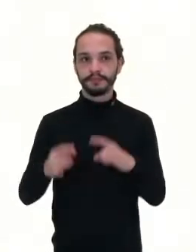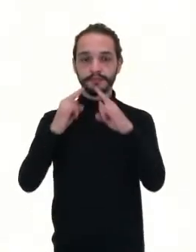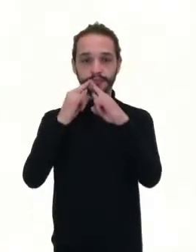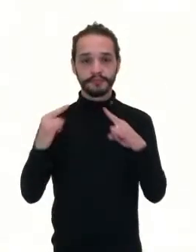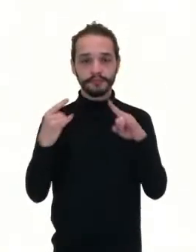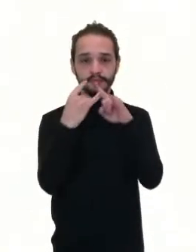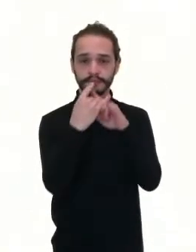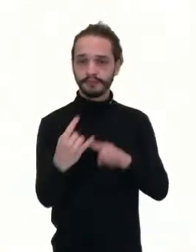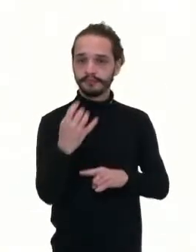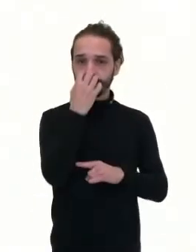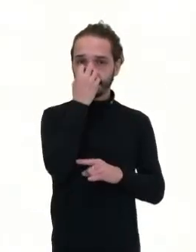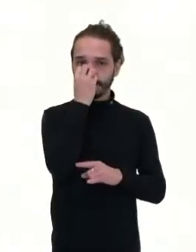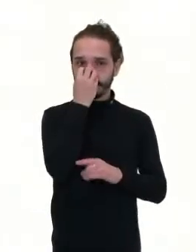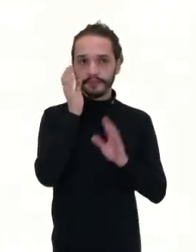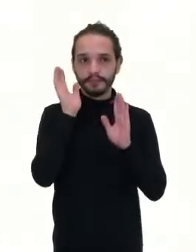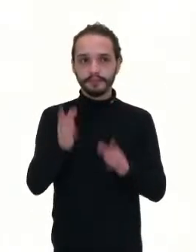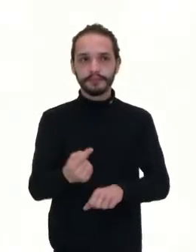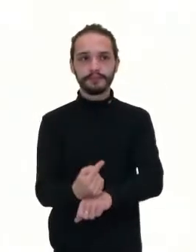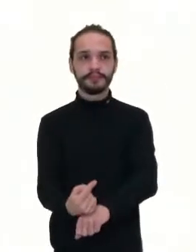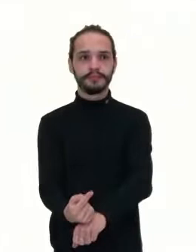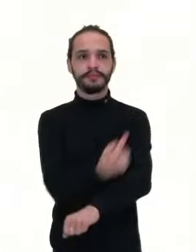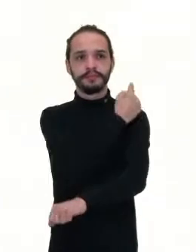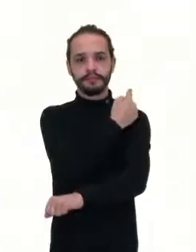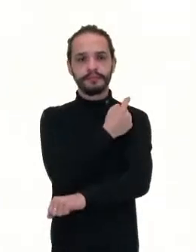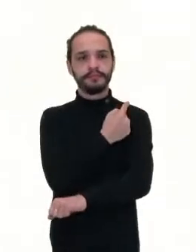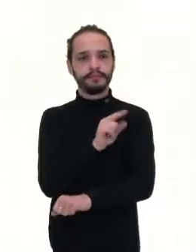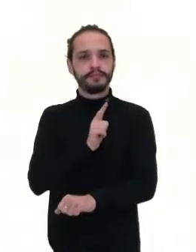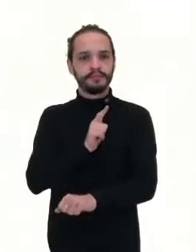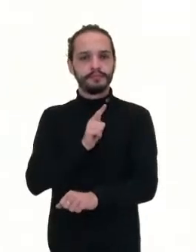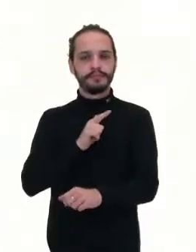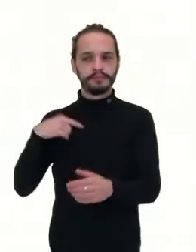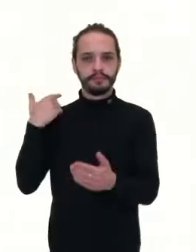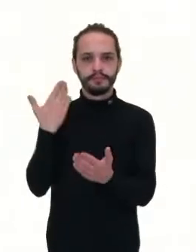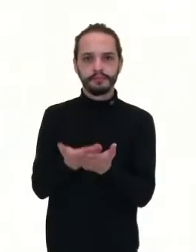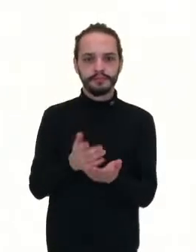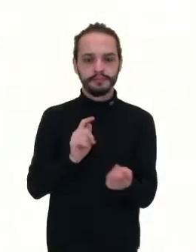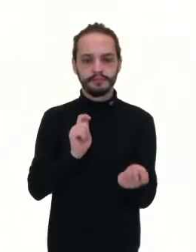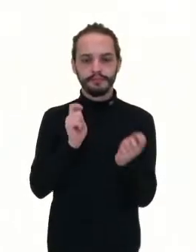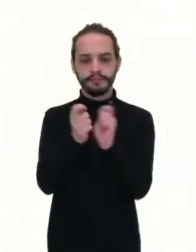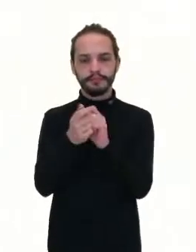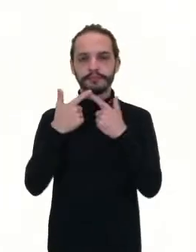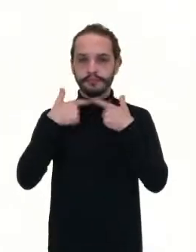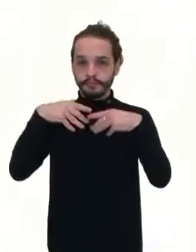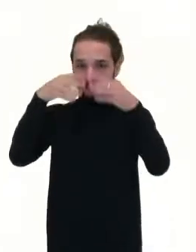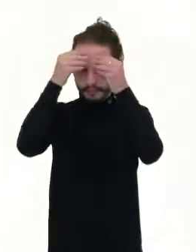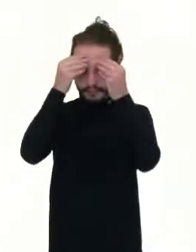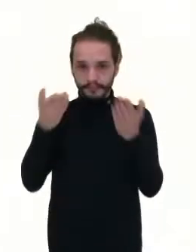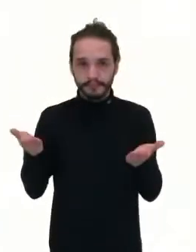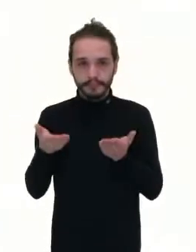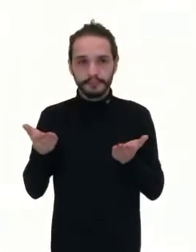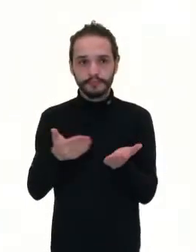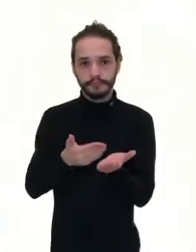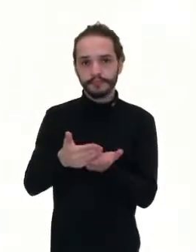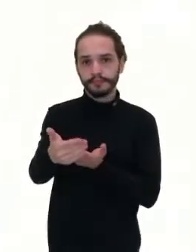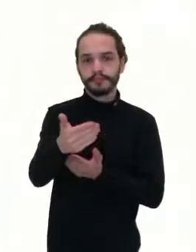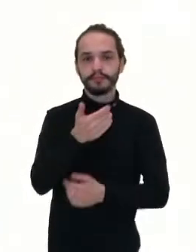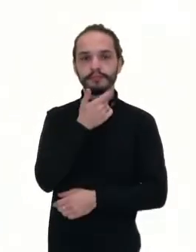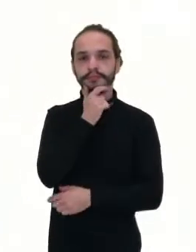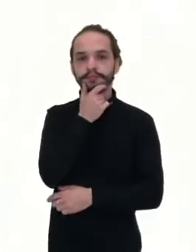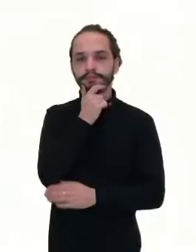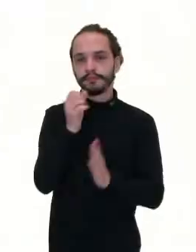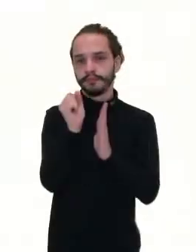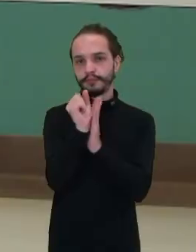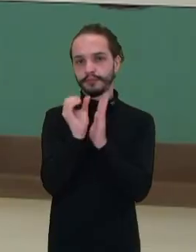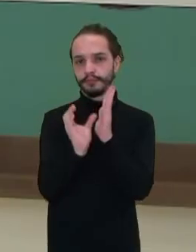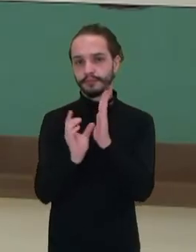expressão artística remonta desde a Idade Antiga, entretanto, a linguagem circense atual iniciou somente na sua trajetória à Inglaterra do século XVII.